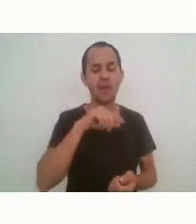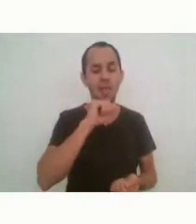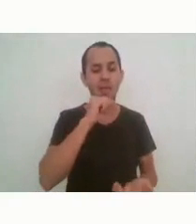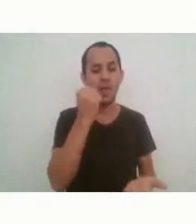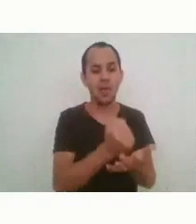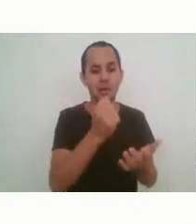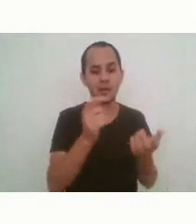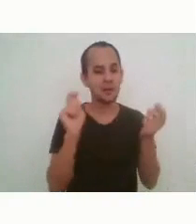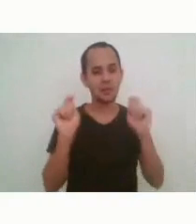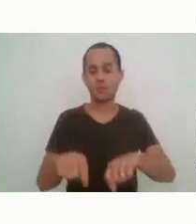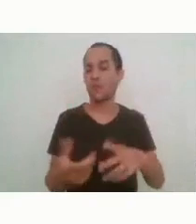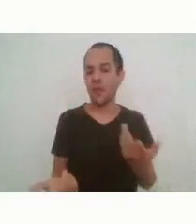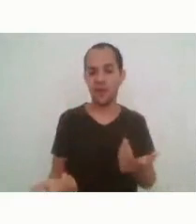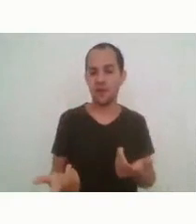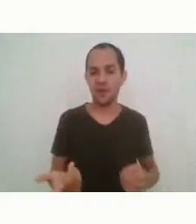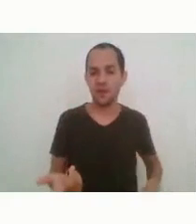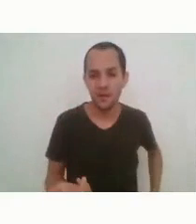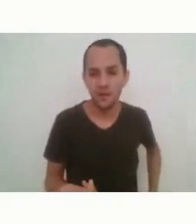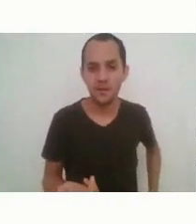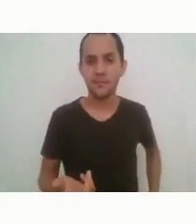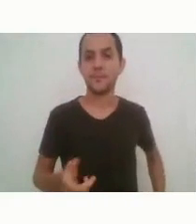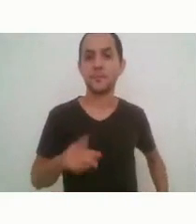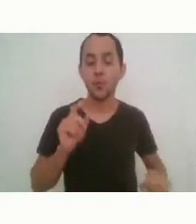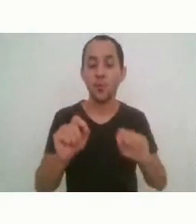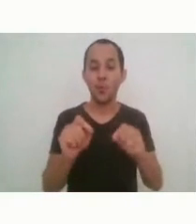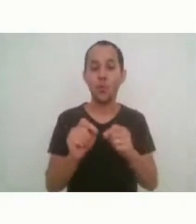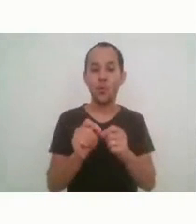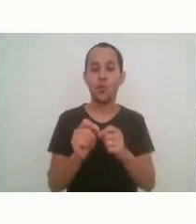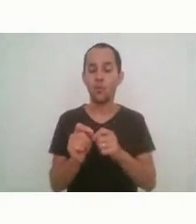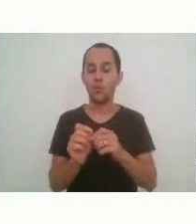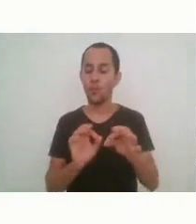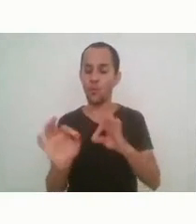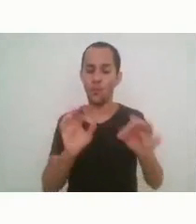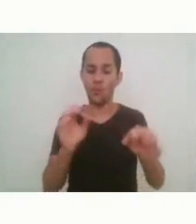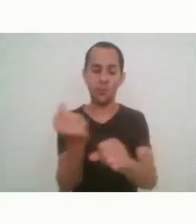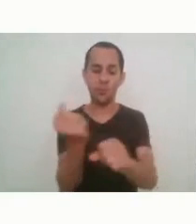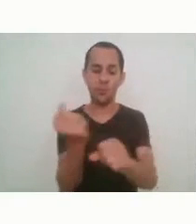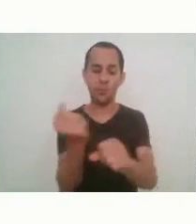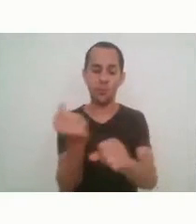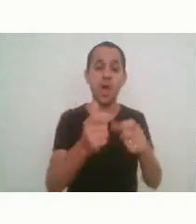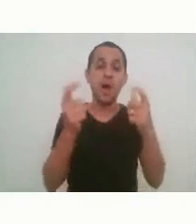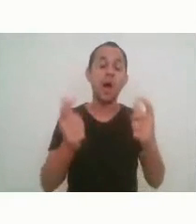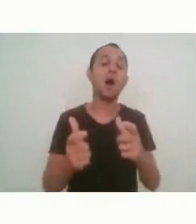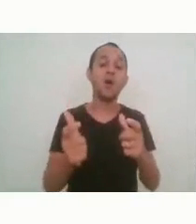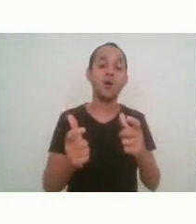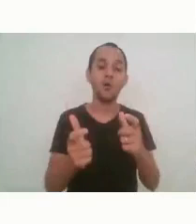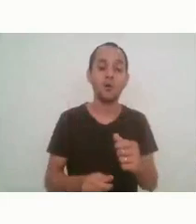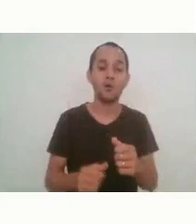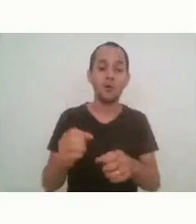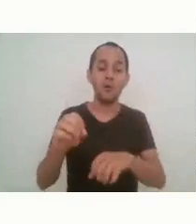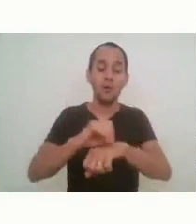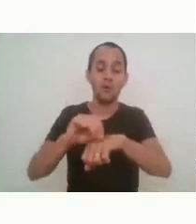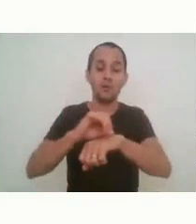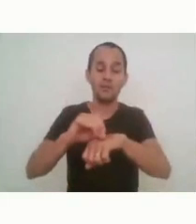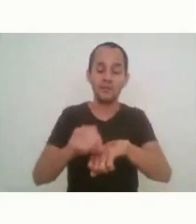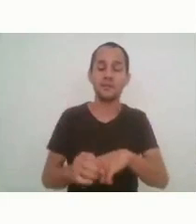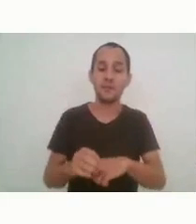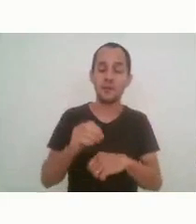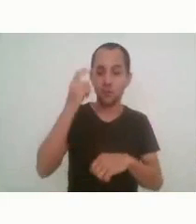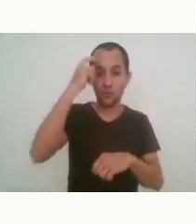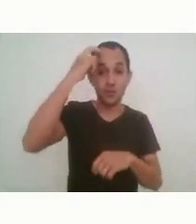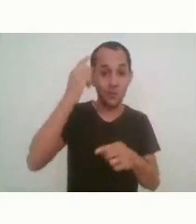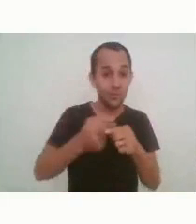condições de fazer grandes intervenções, que é a oficina cultural. Por quê? Aí eu vou